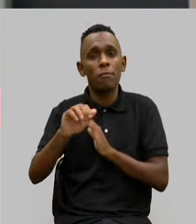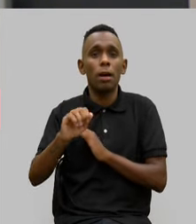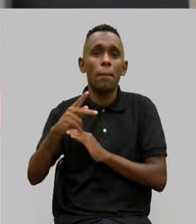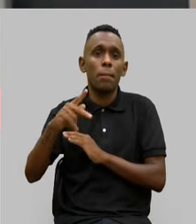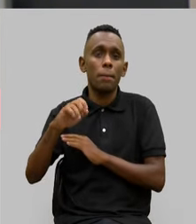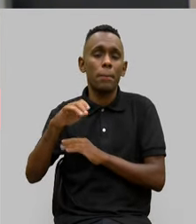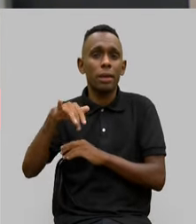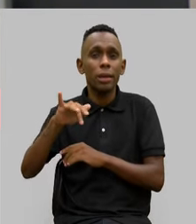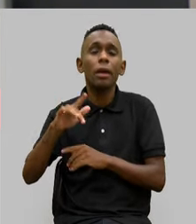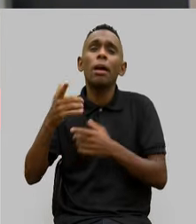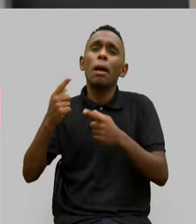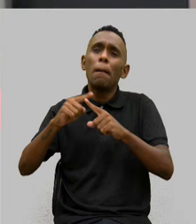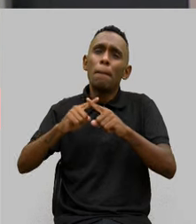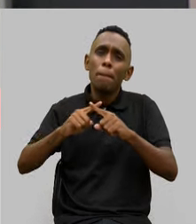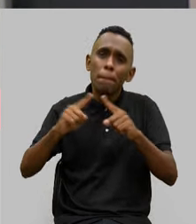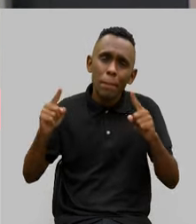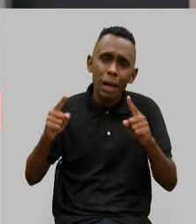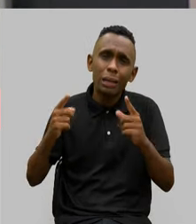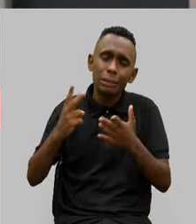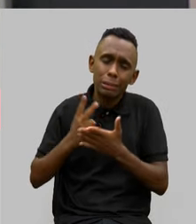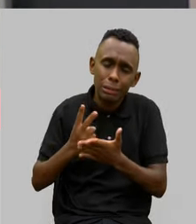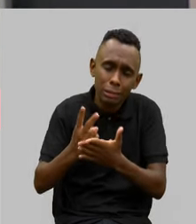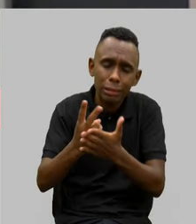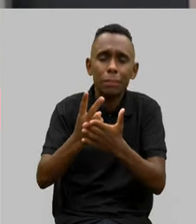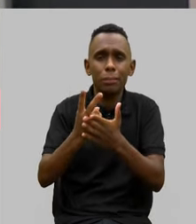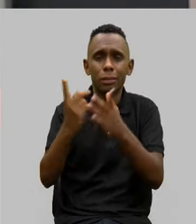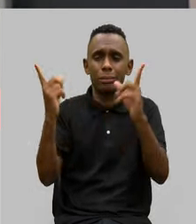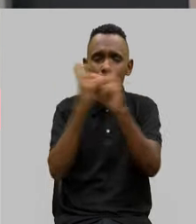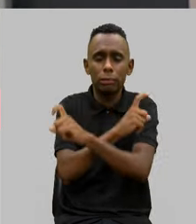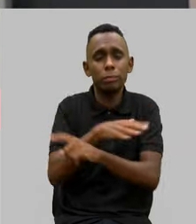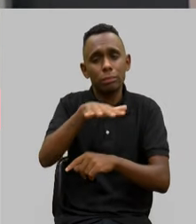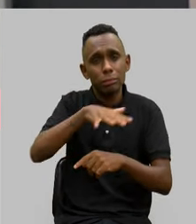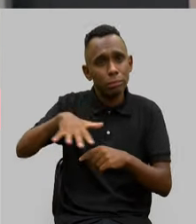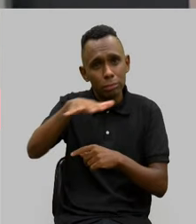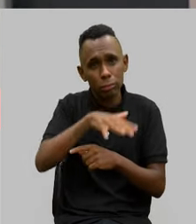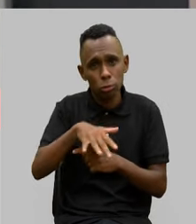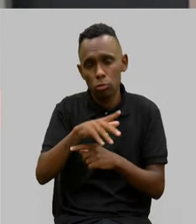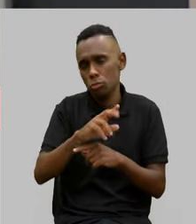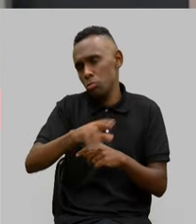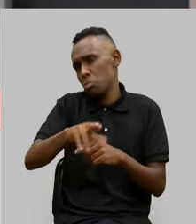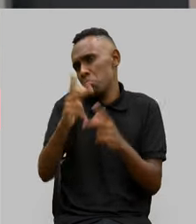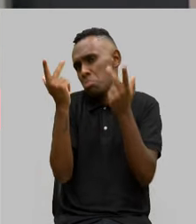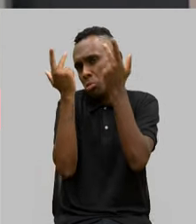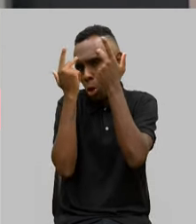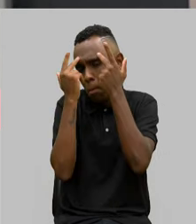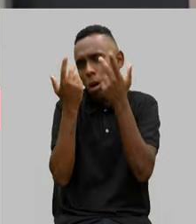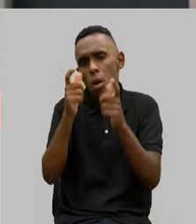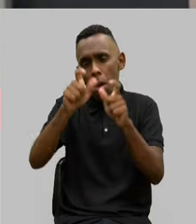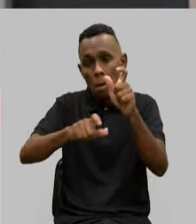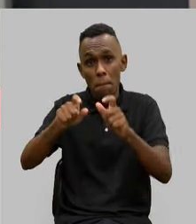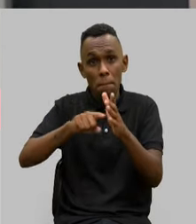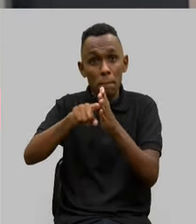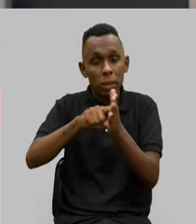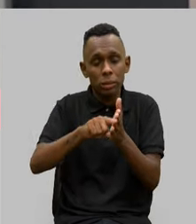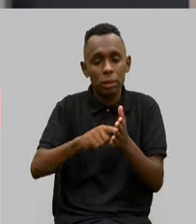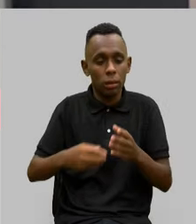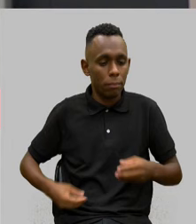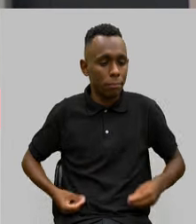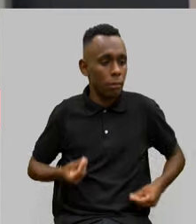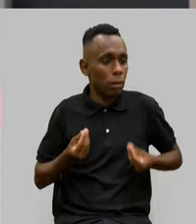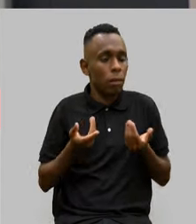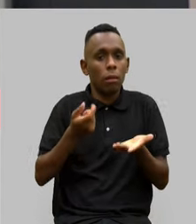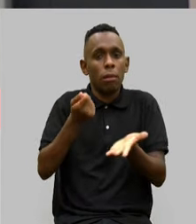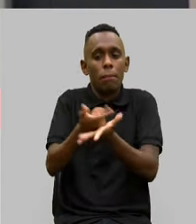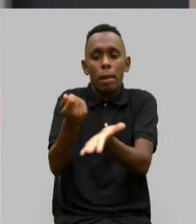a sempre houve muita dificuldade nessa área não é muito não é incomum que pesquisadores tirem dinheiro do bolso para